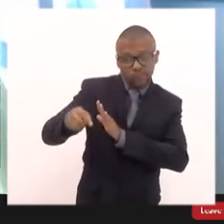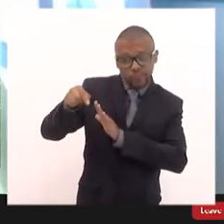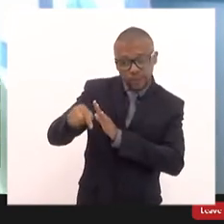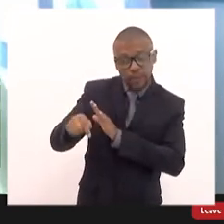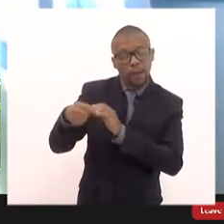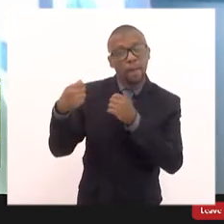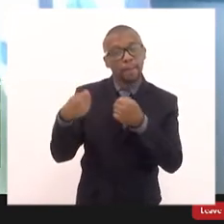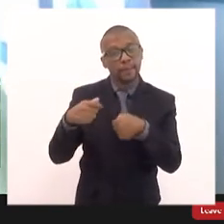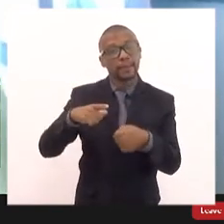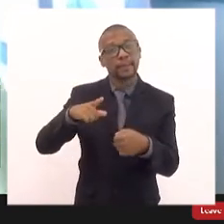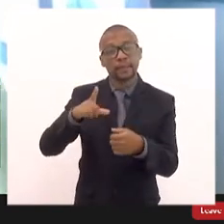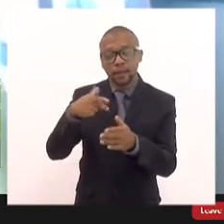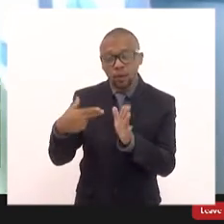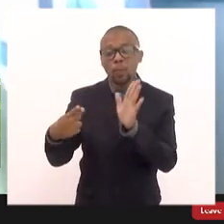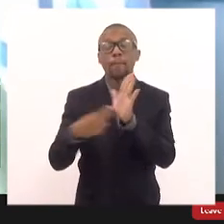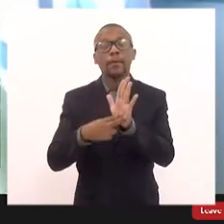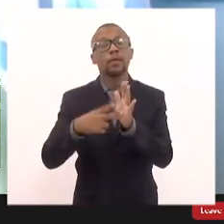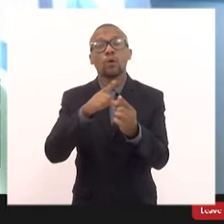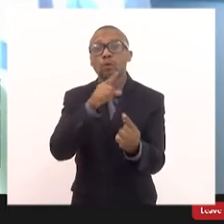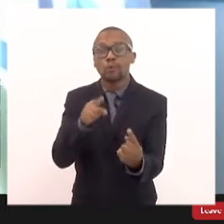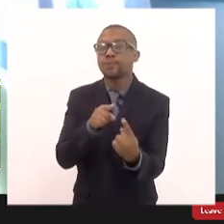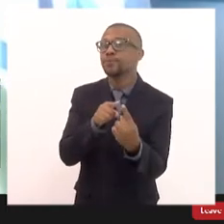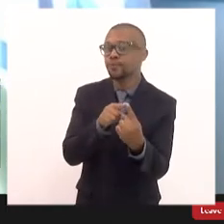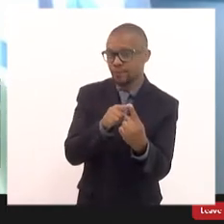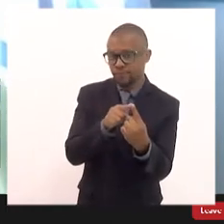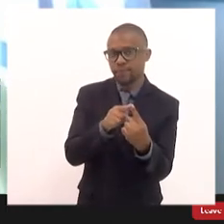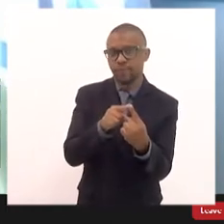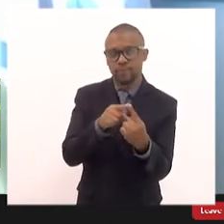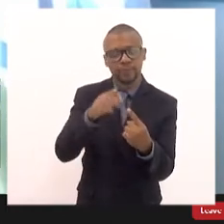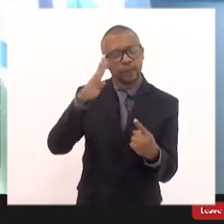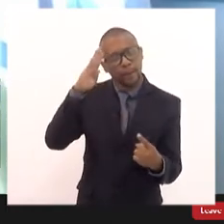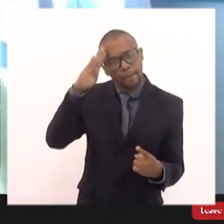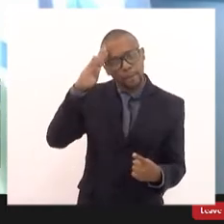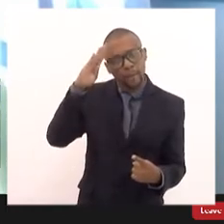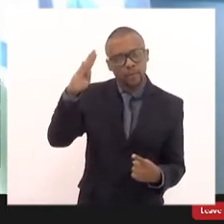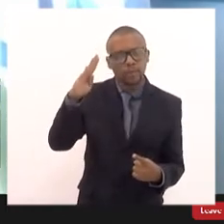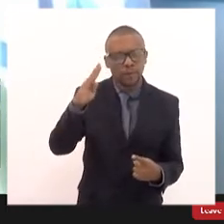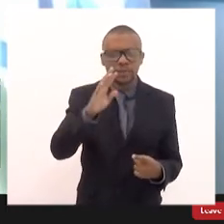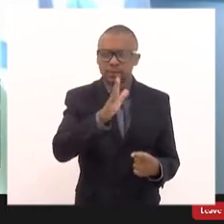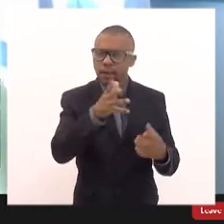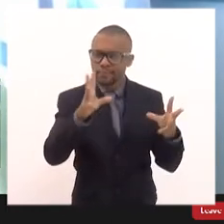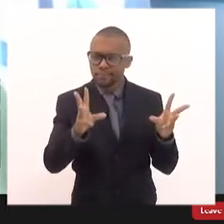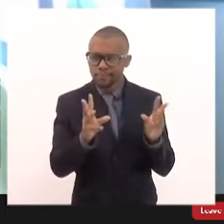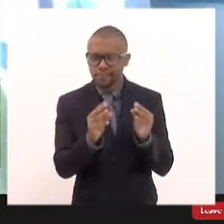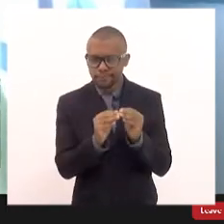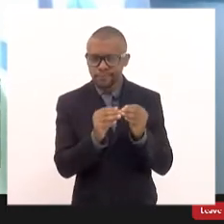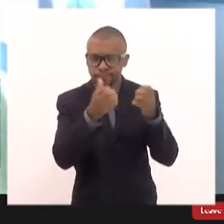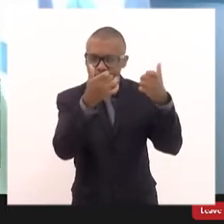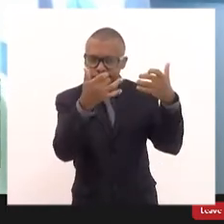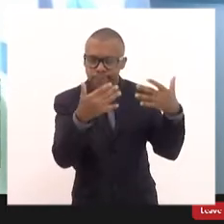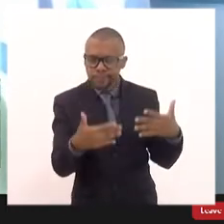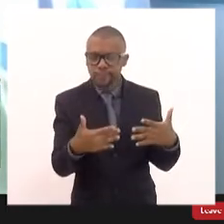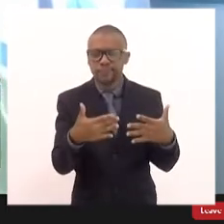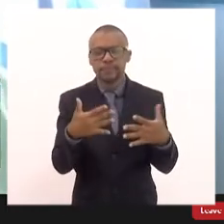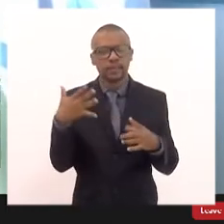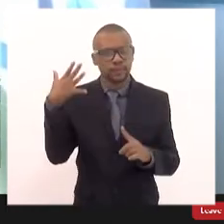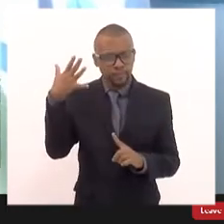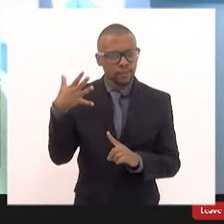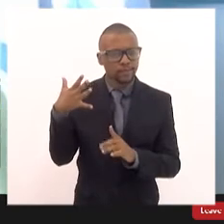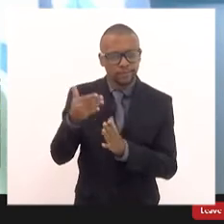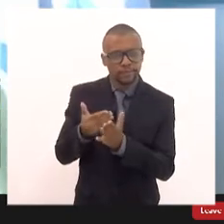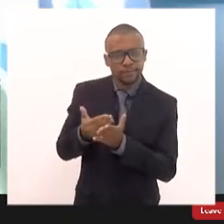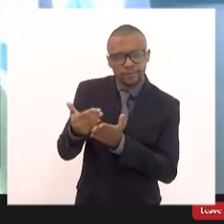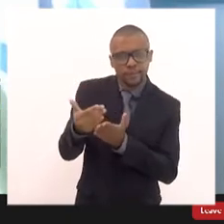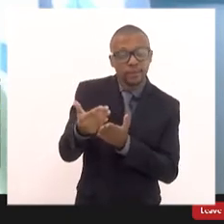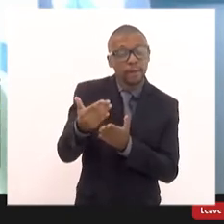seus propósitos. Ainda mais, já caminho para a conclusão dessa saudação inicial, ainda